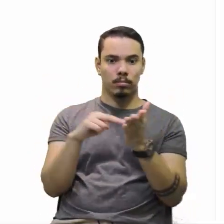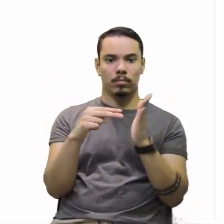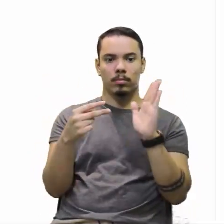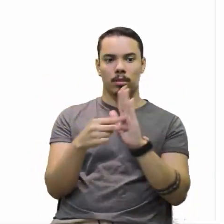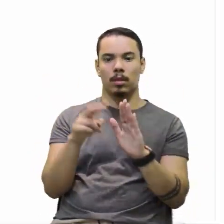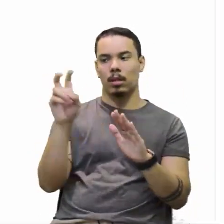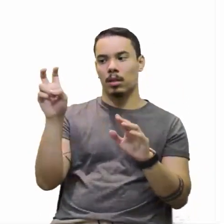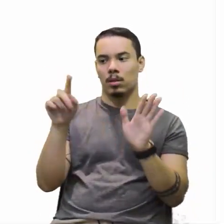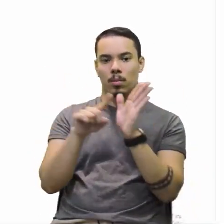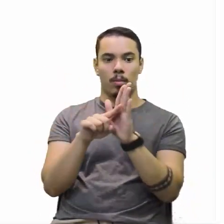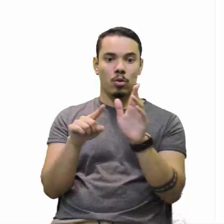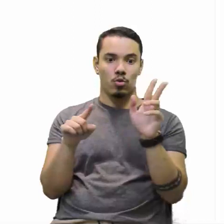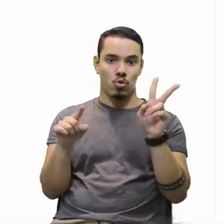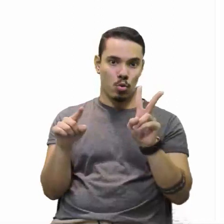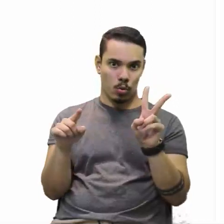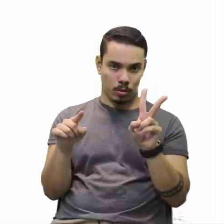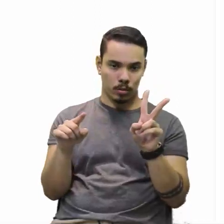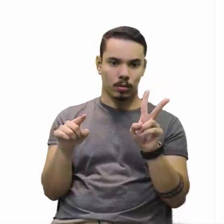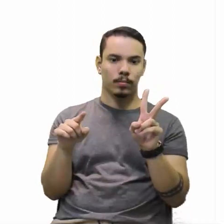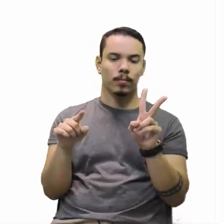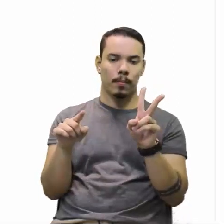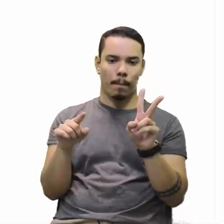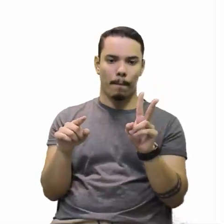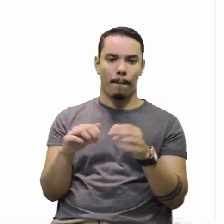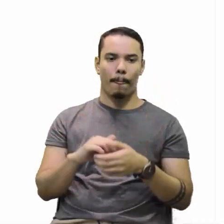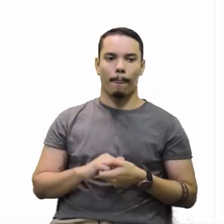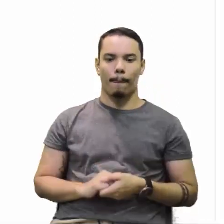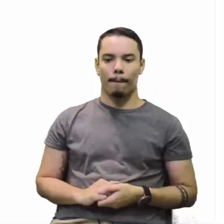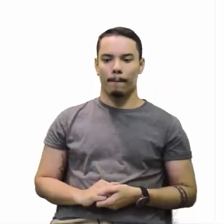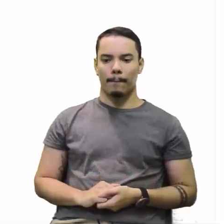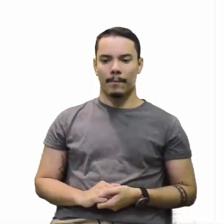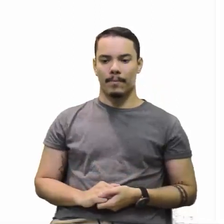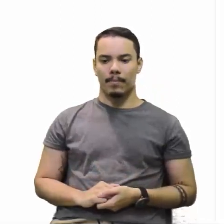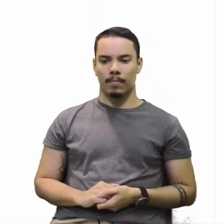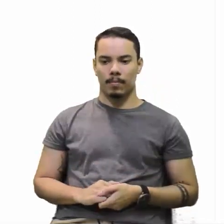a variação. Estava em 5, foi